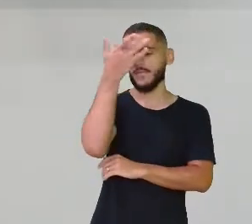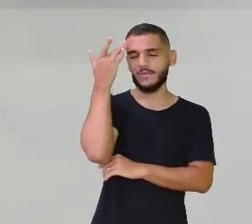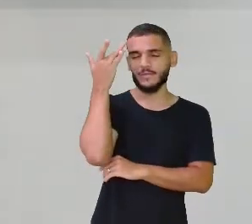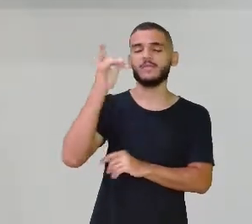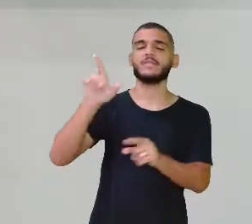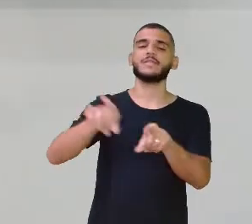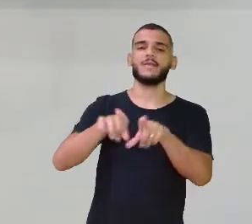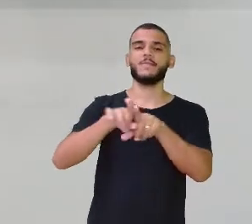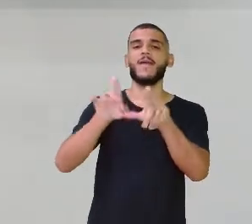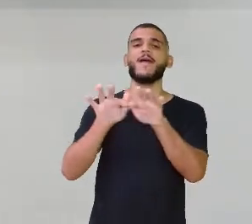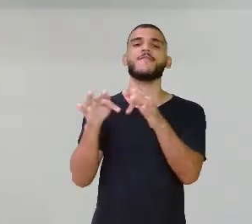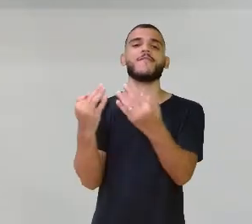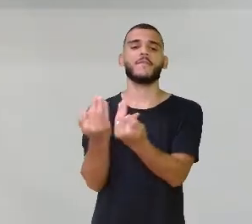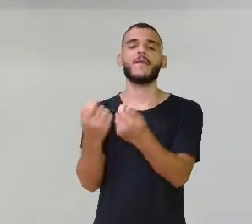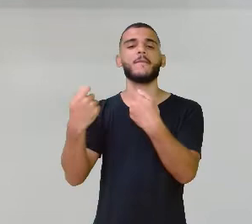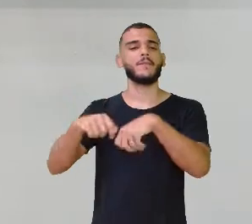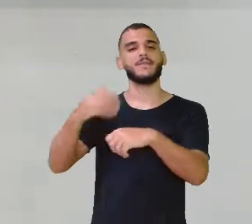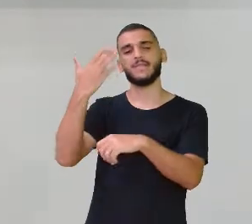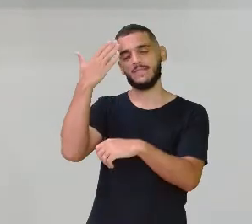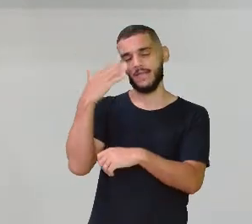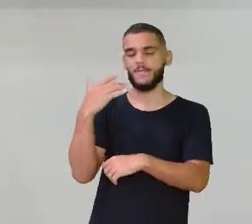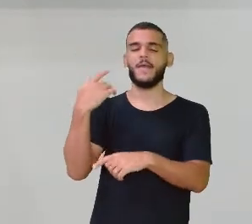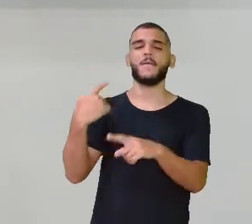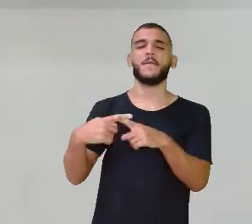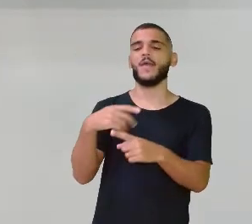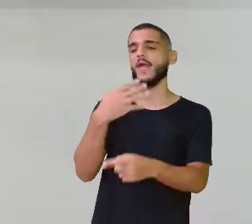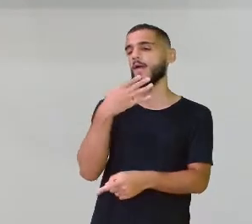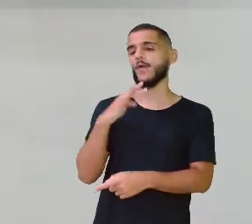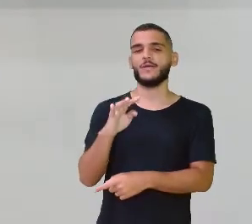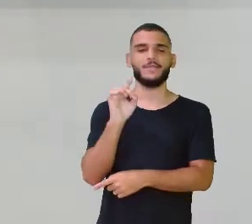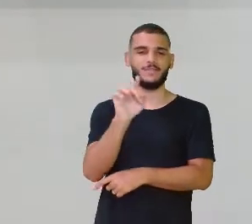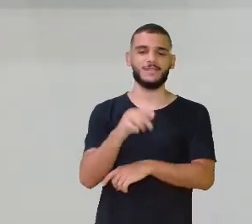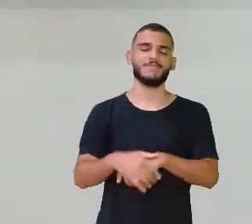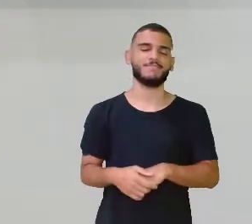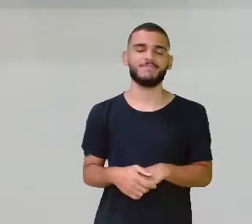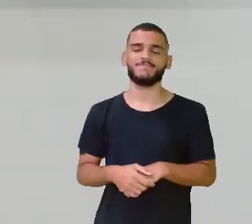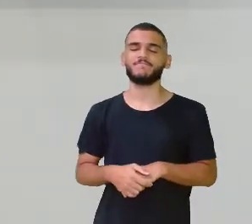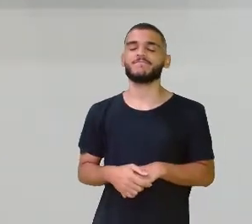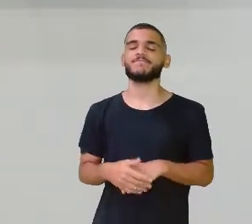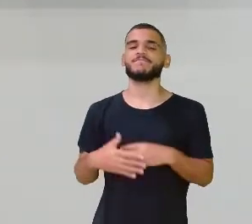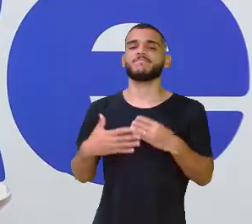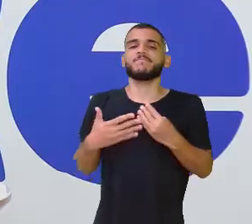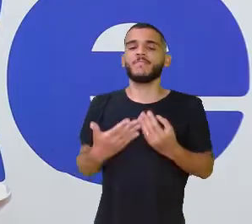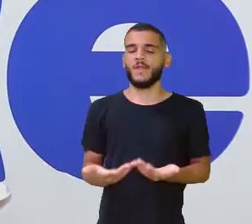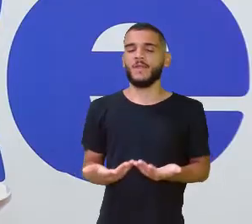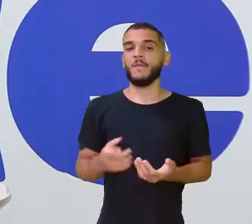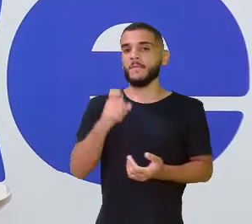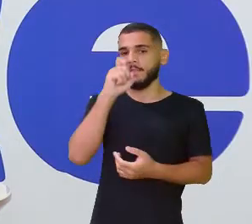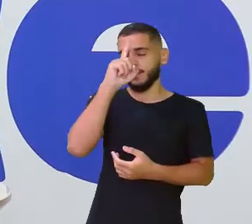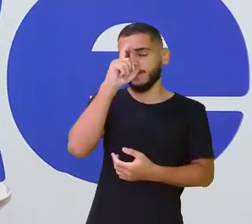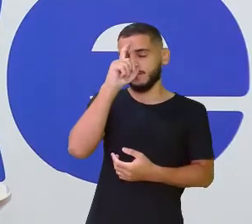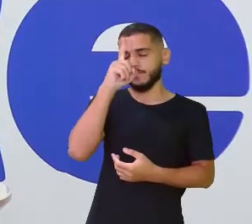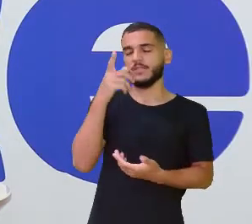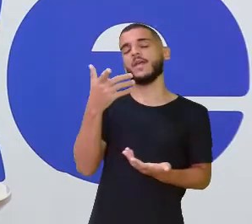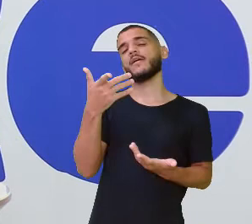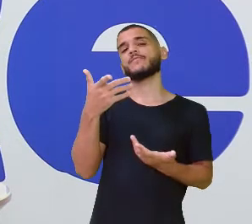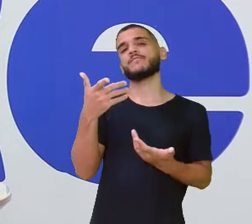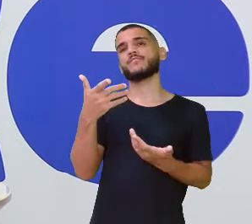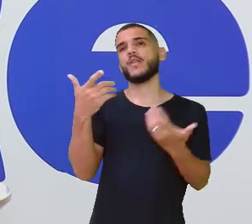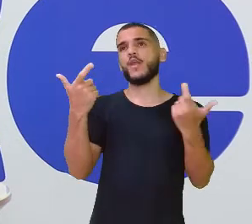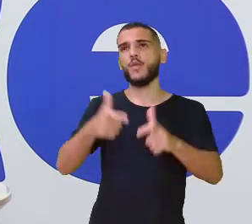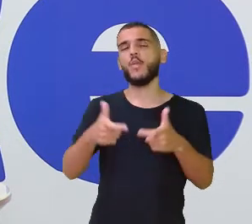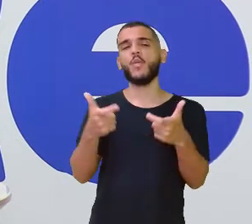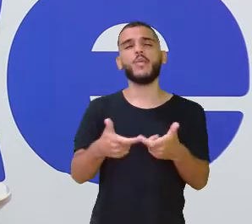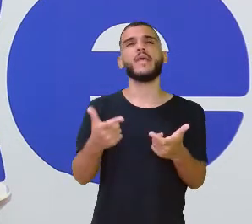precisa saber qual é o nome da sua família, porque ela não vai conhecer você. Então, geralmente em hospitais, alguns mais